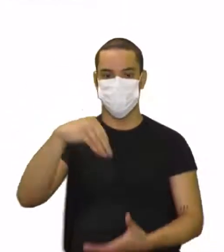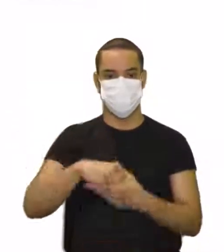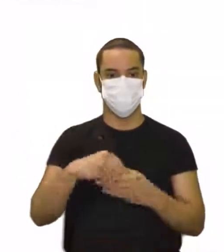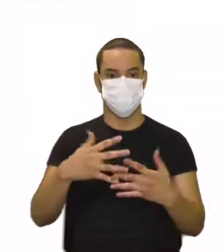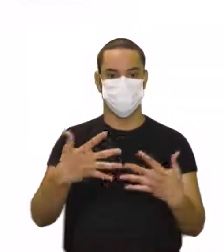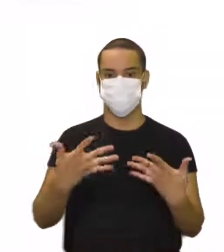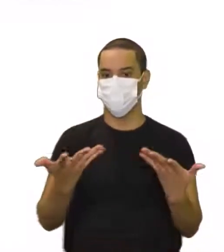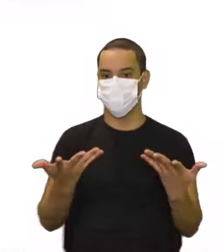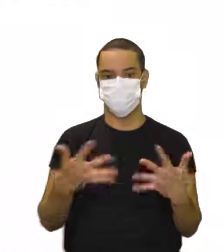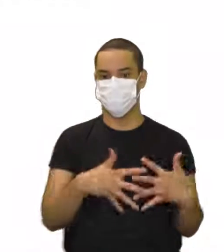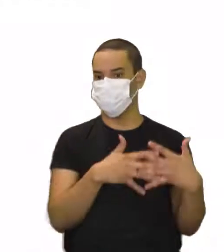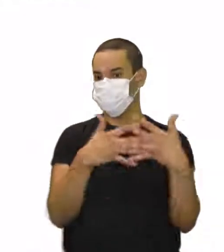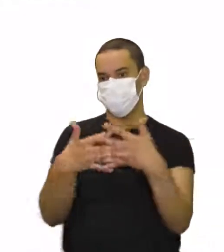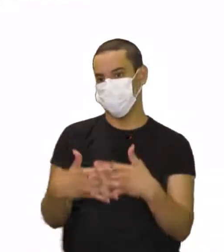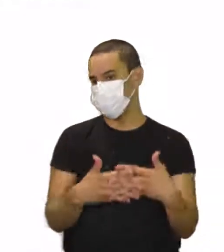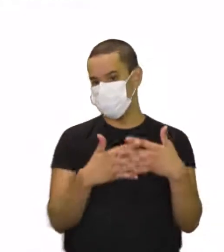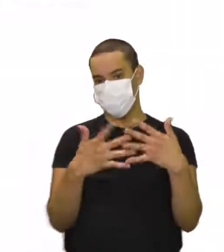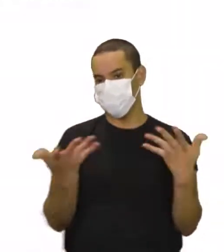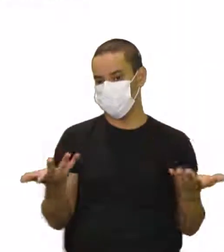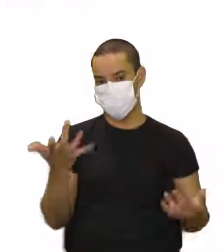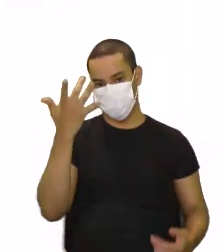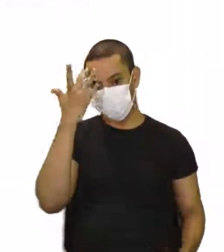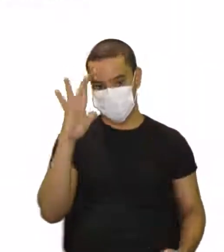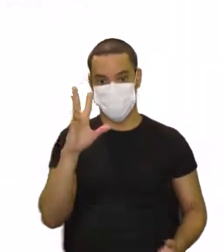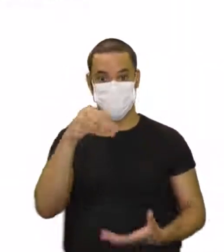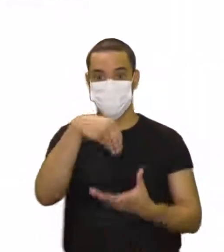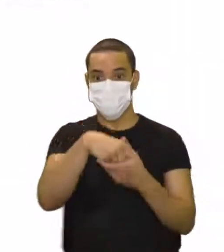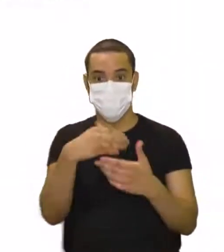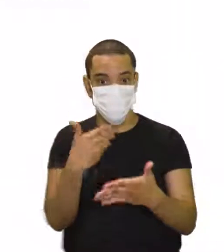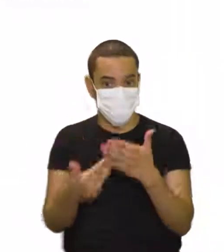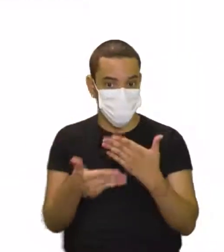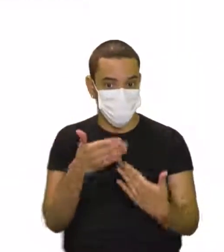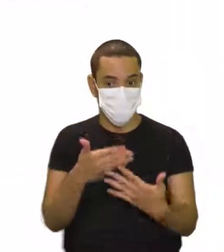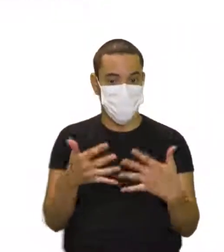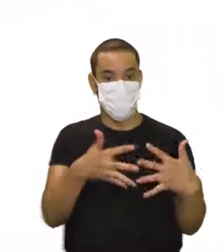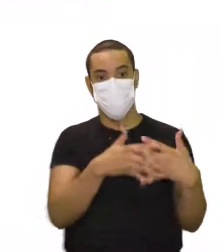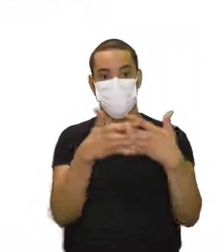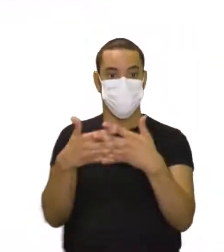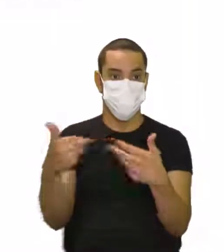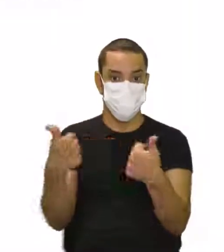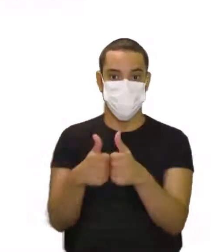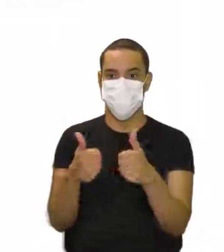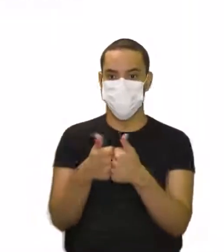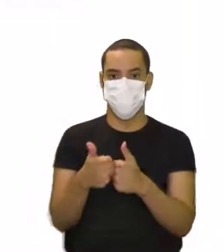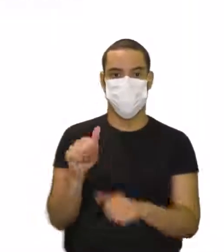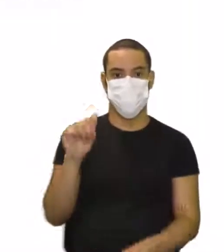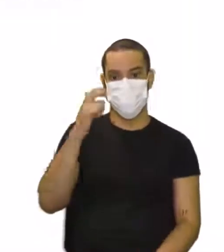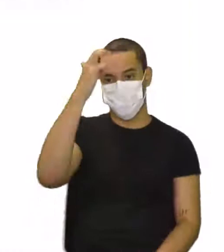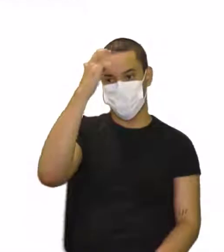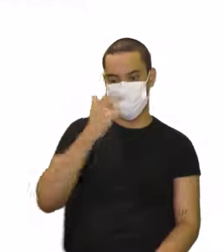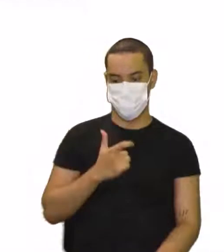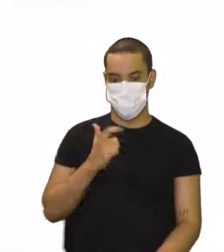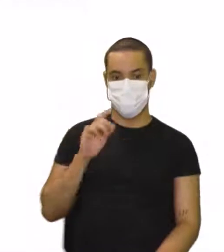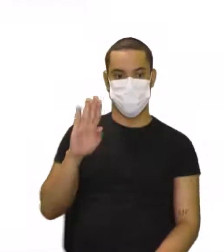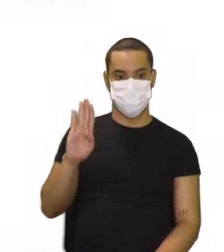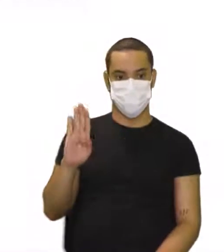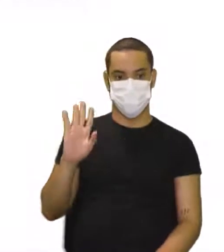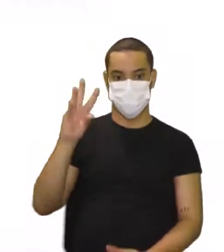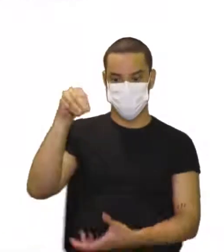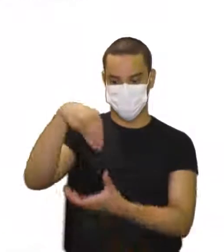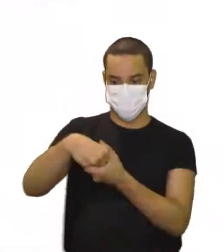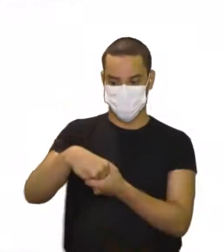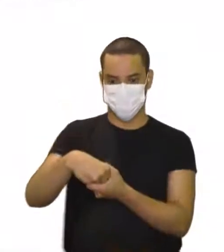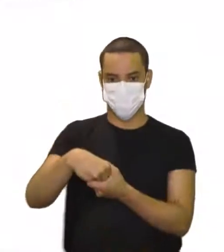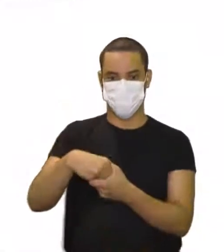que o pulso de luz está sendo emitido de dentro do veículo por B, que é a pessoa aqui, ó, está sendo emitido